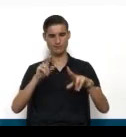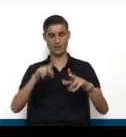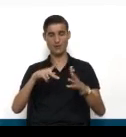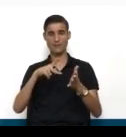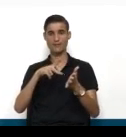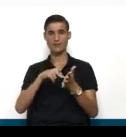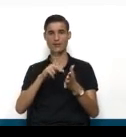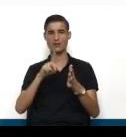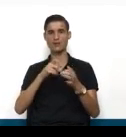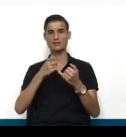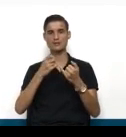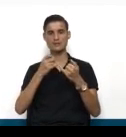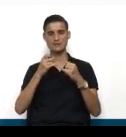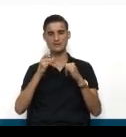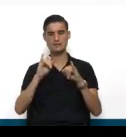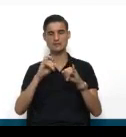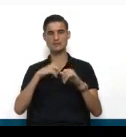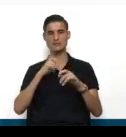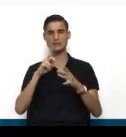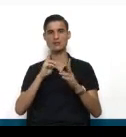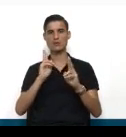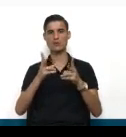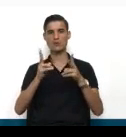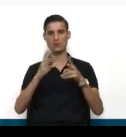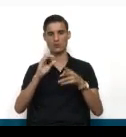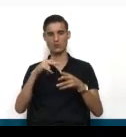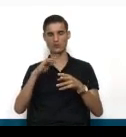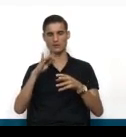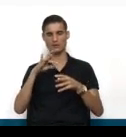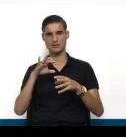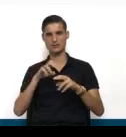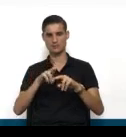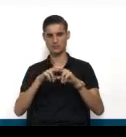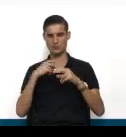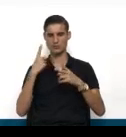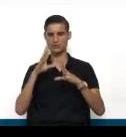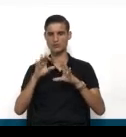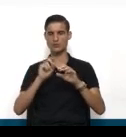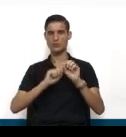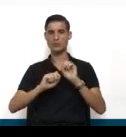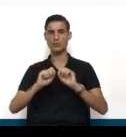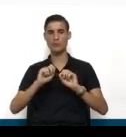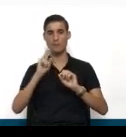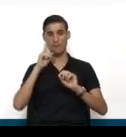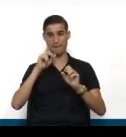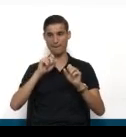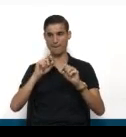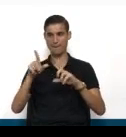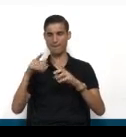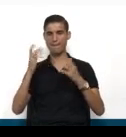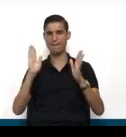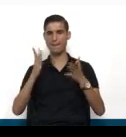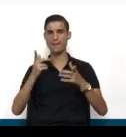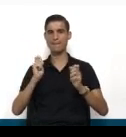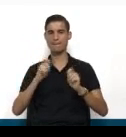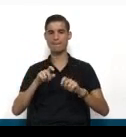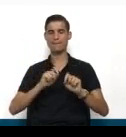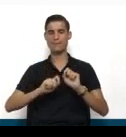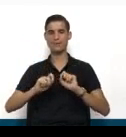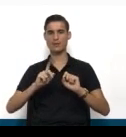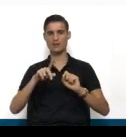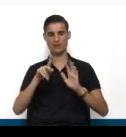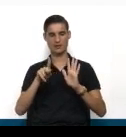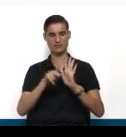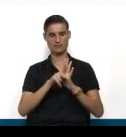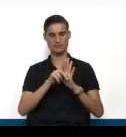verdadeira é se essas funções forem constantes. Então, eu posso chamar o quê? Então, eu posso chamar agora